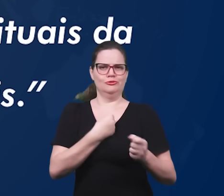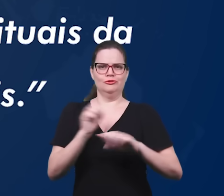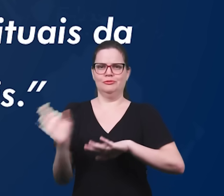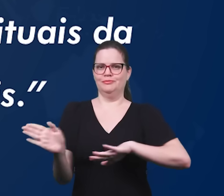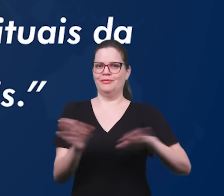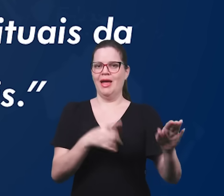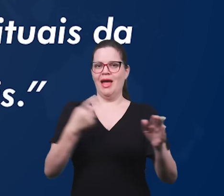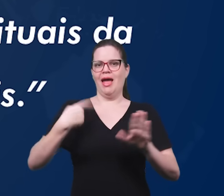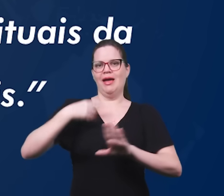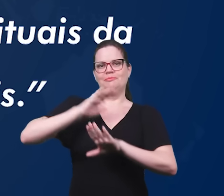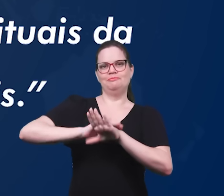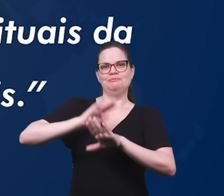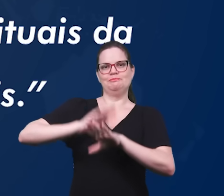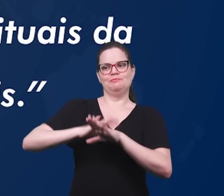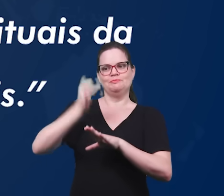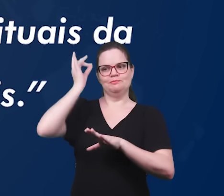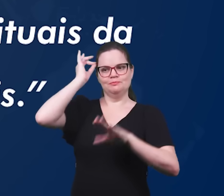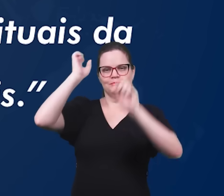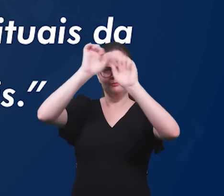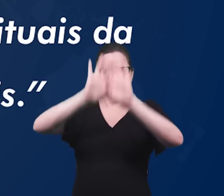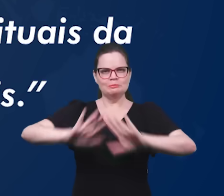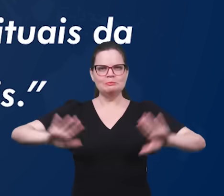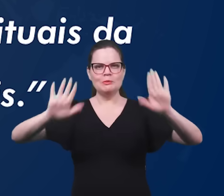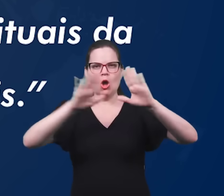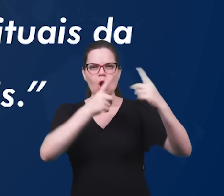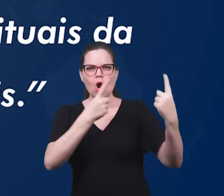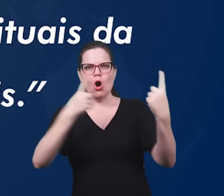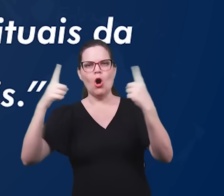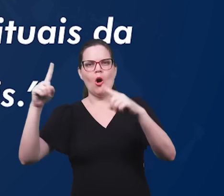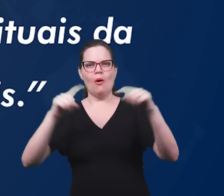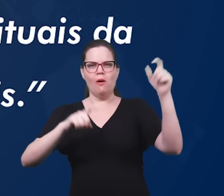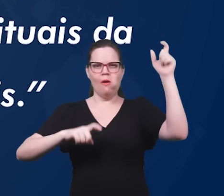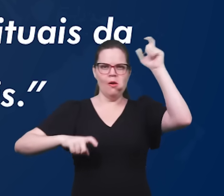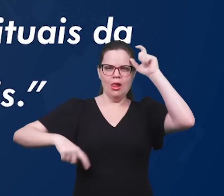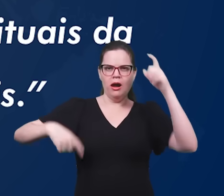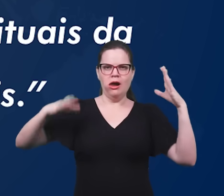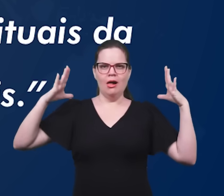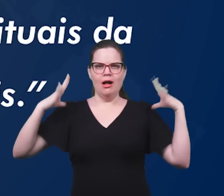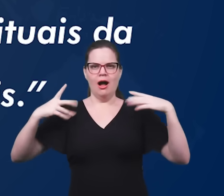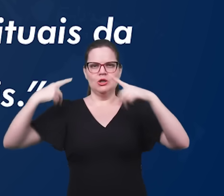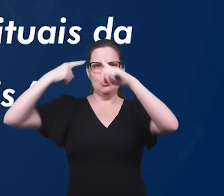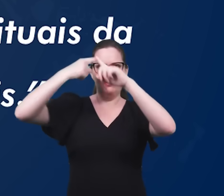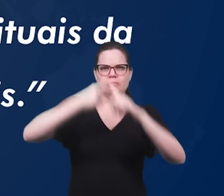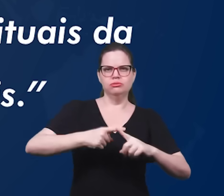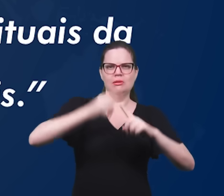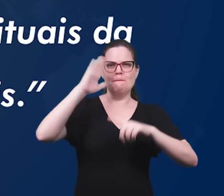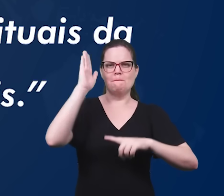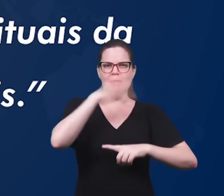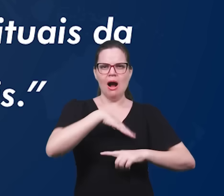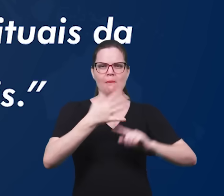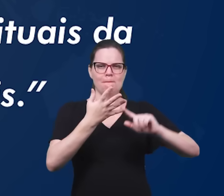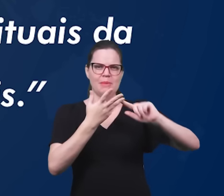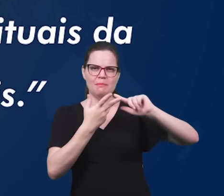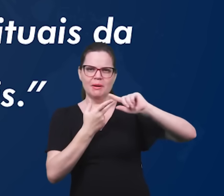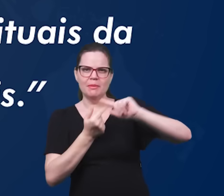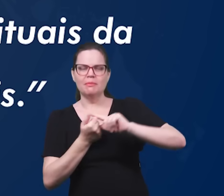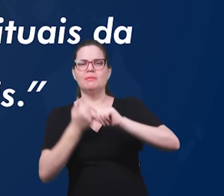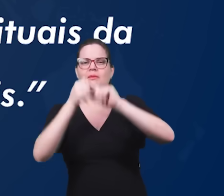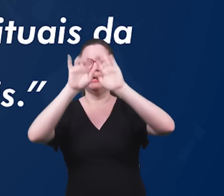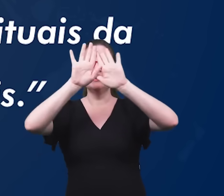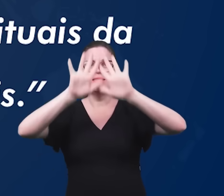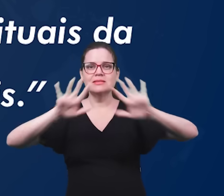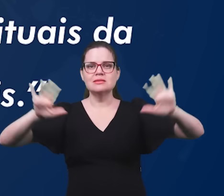potestades, contra os príncipes das trevas deste século, contra as hostes espirituais da maldade nos